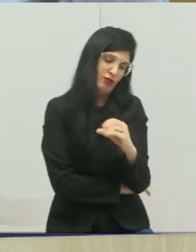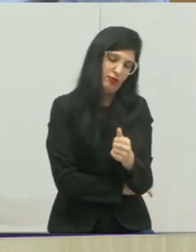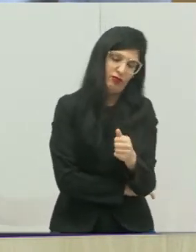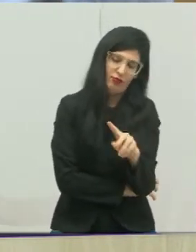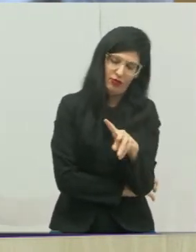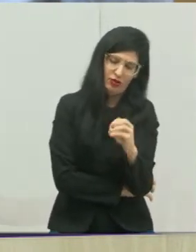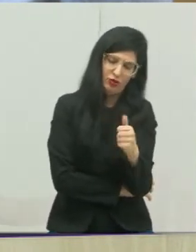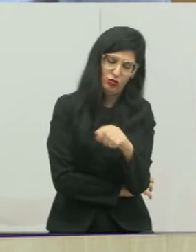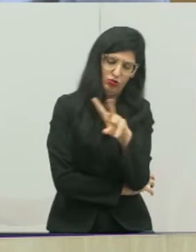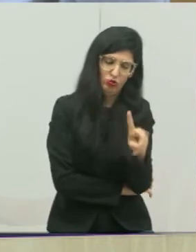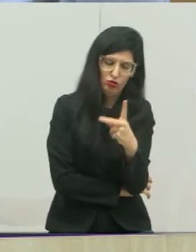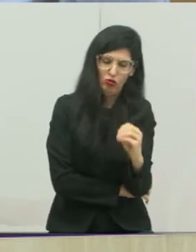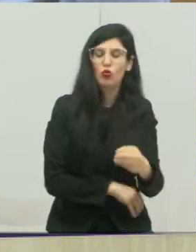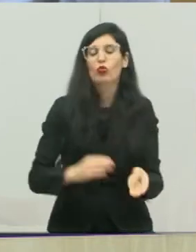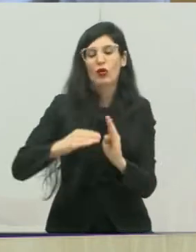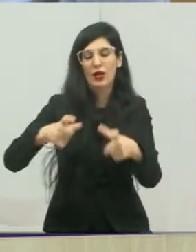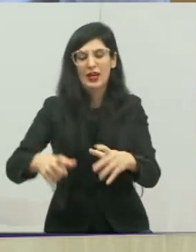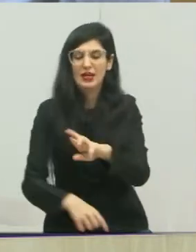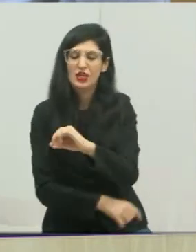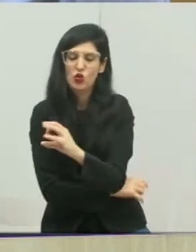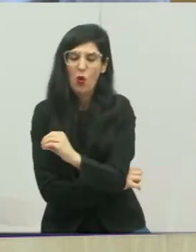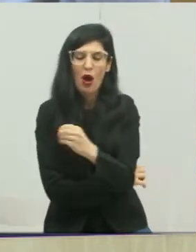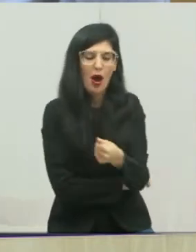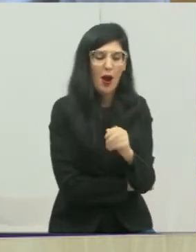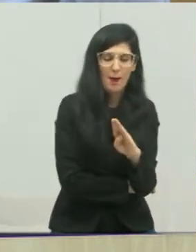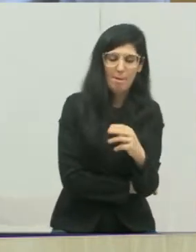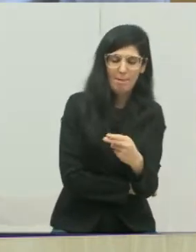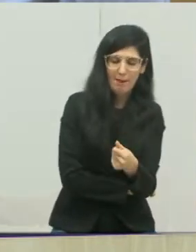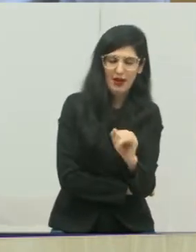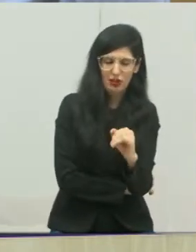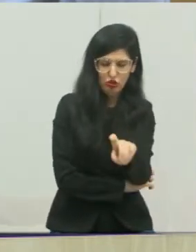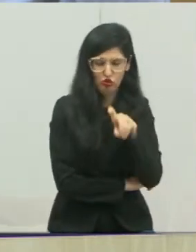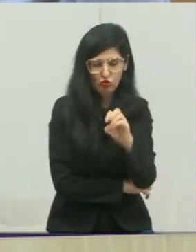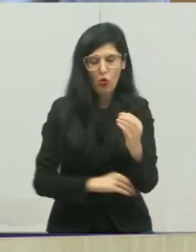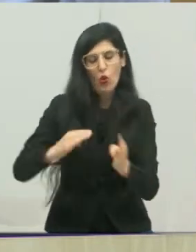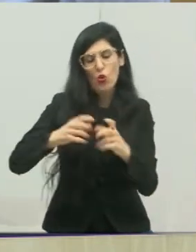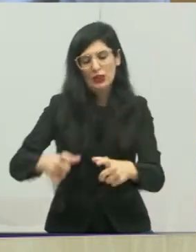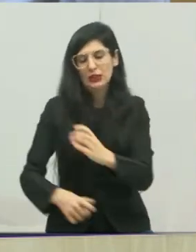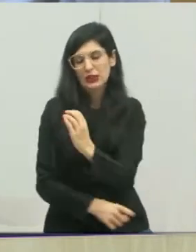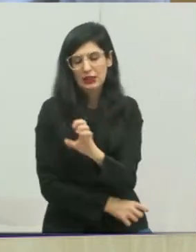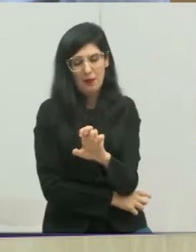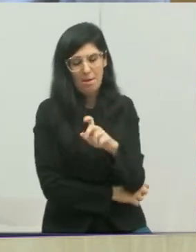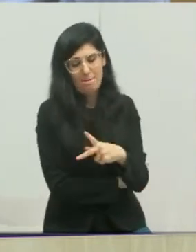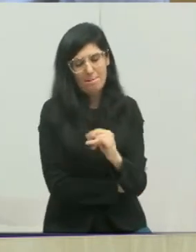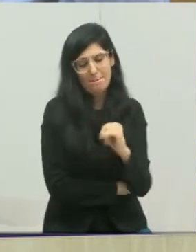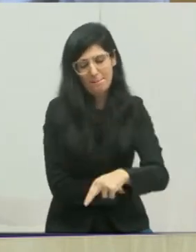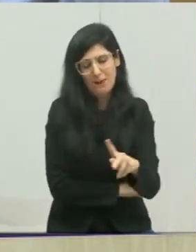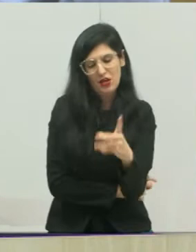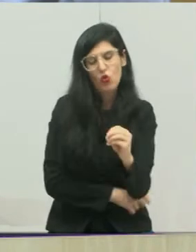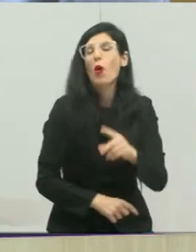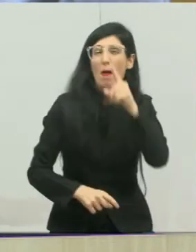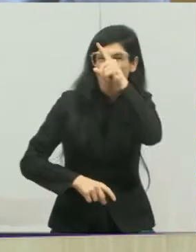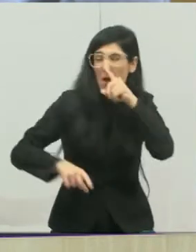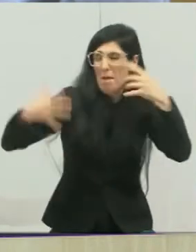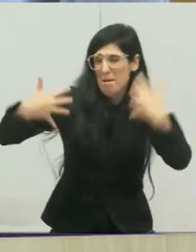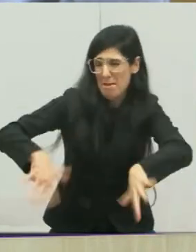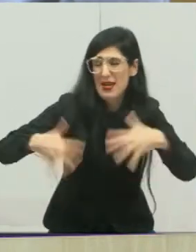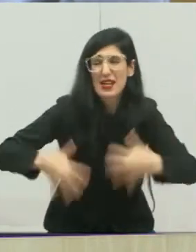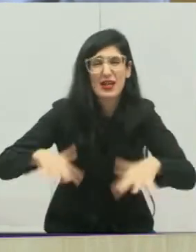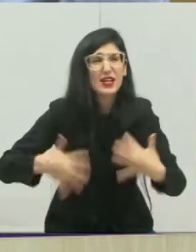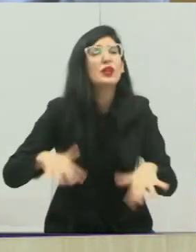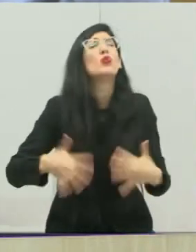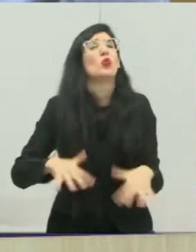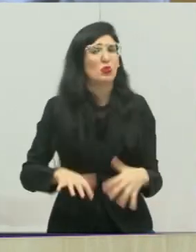no bairro Rio Abaixo, comunidade do Cepinho, na cidade de Jacareí. É desnecessário comentar o perigo que corre aquela